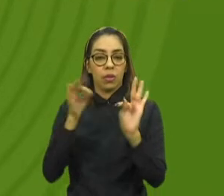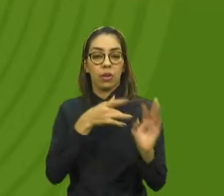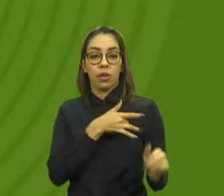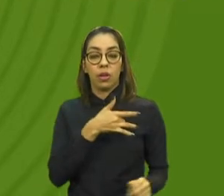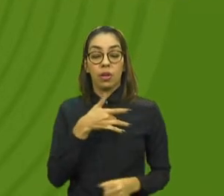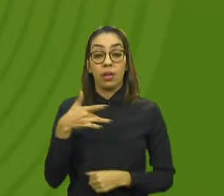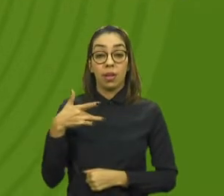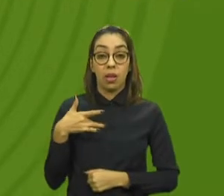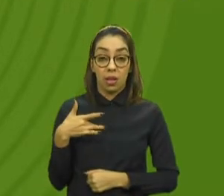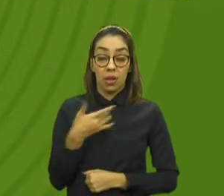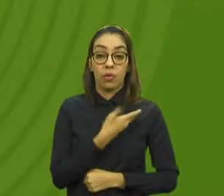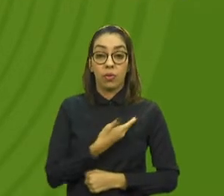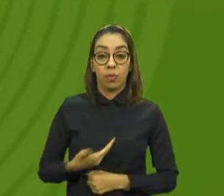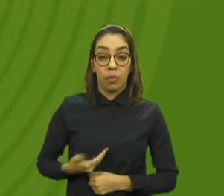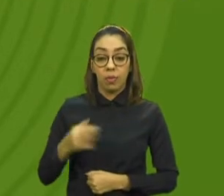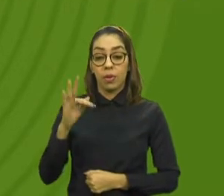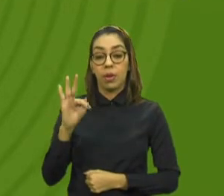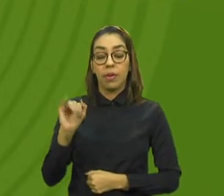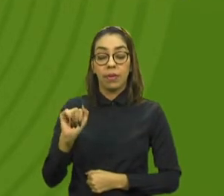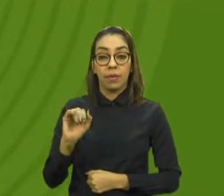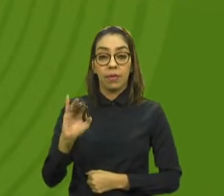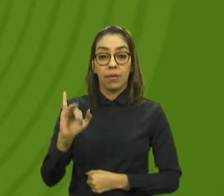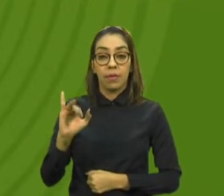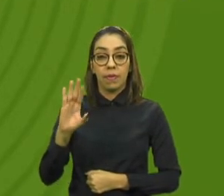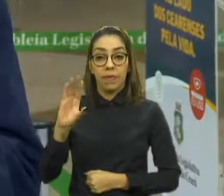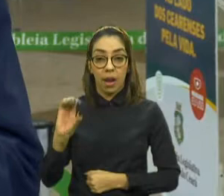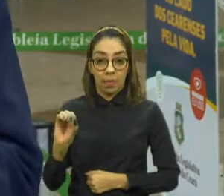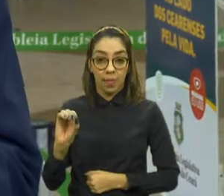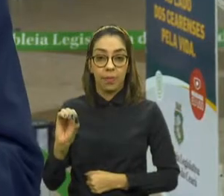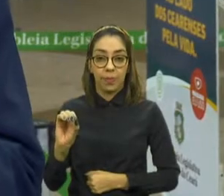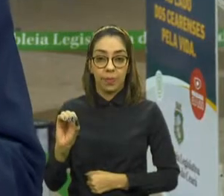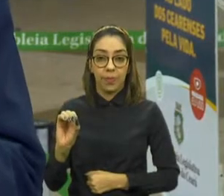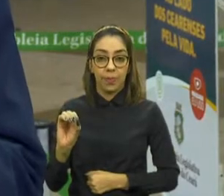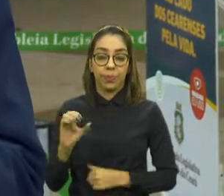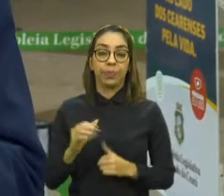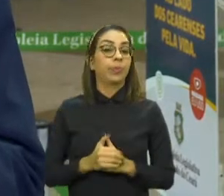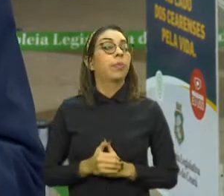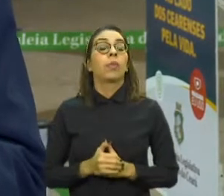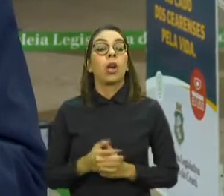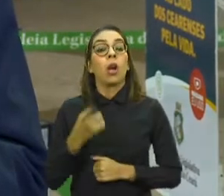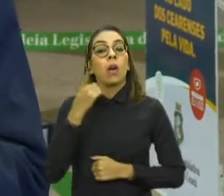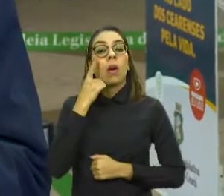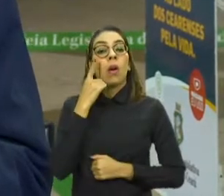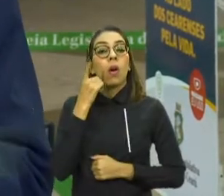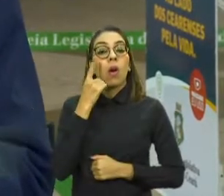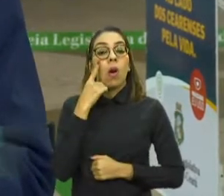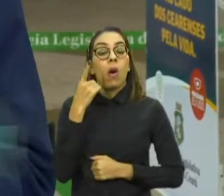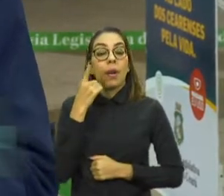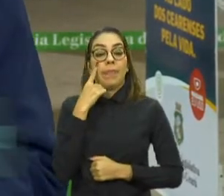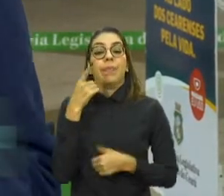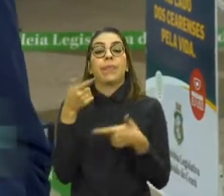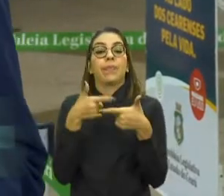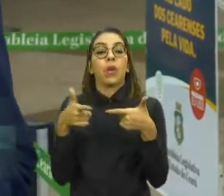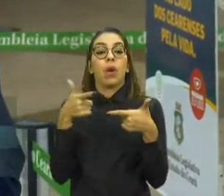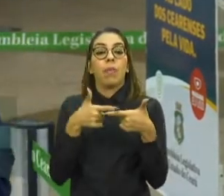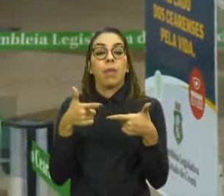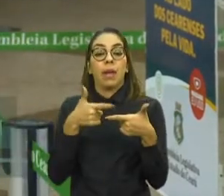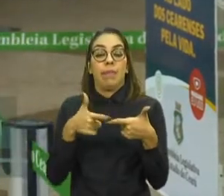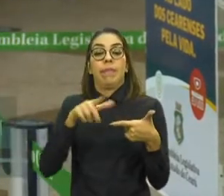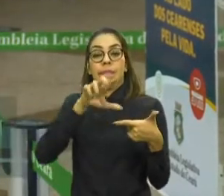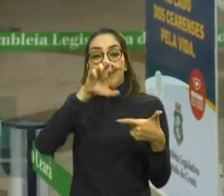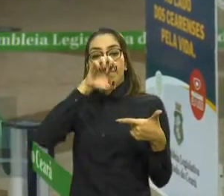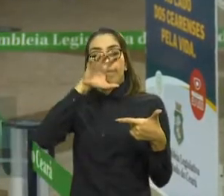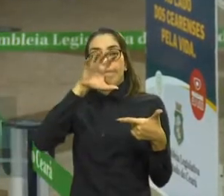Fábio Miyajima. Jânio, é com você. Olha, Tiago, a síndrome respiratória aguda grave em